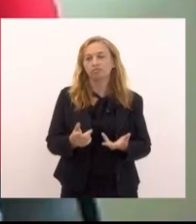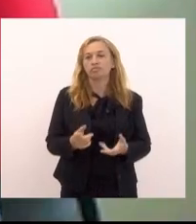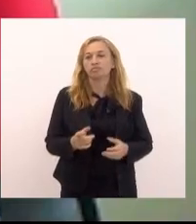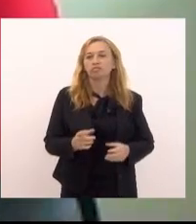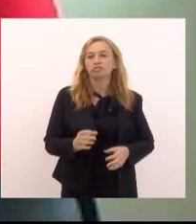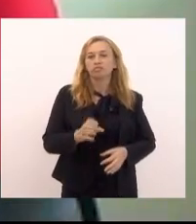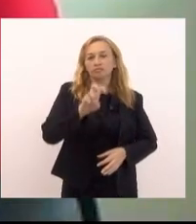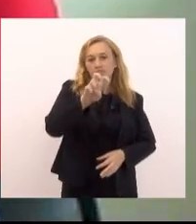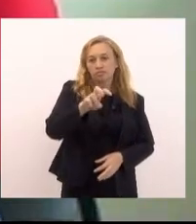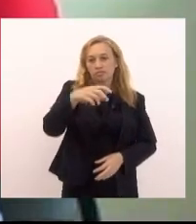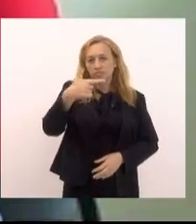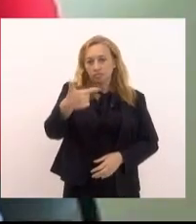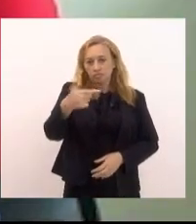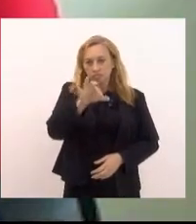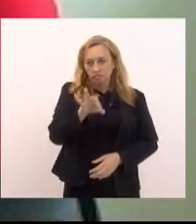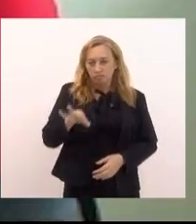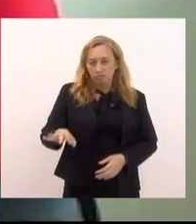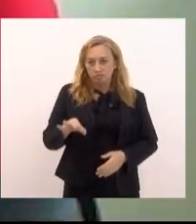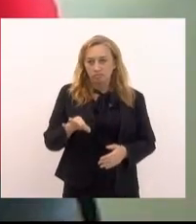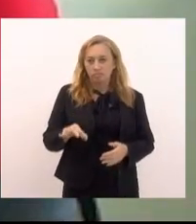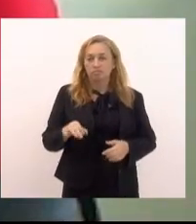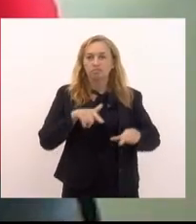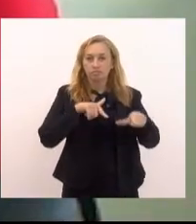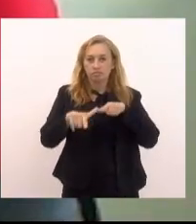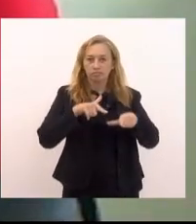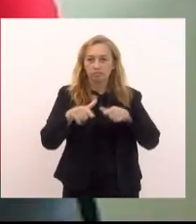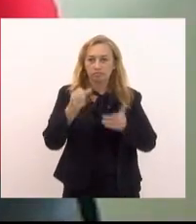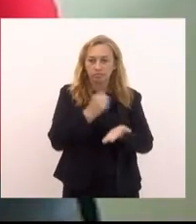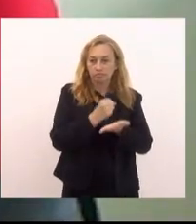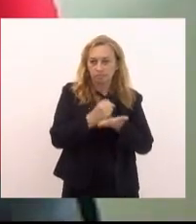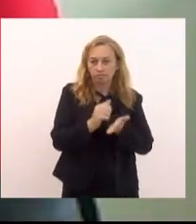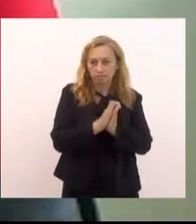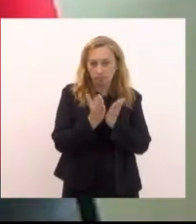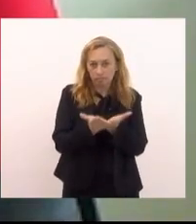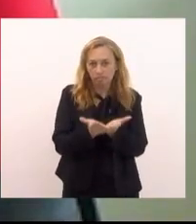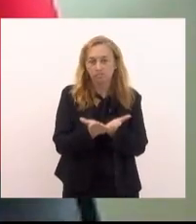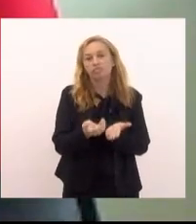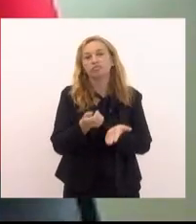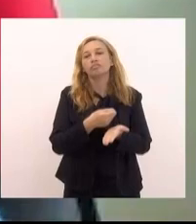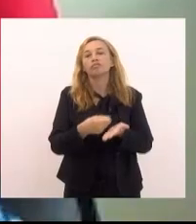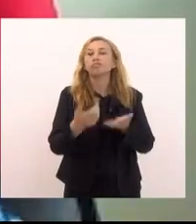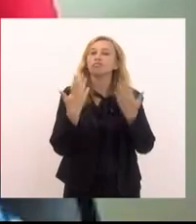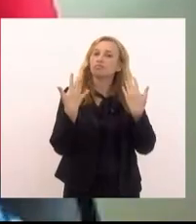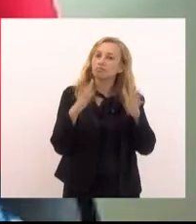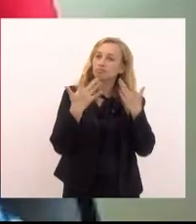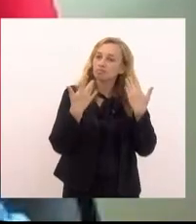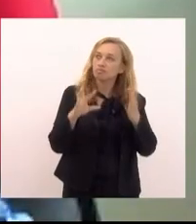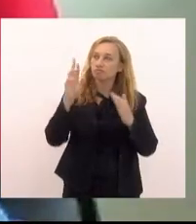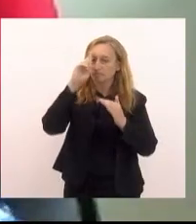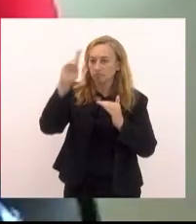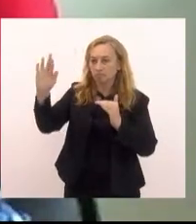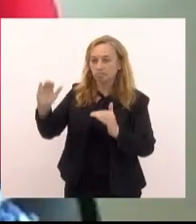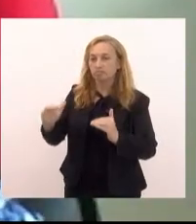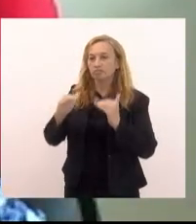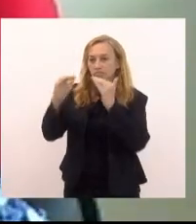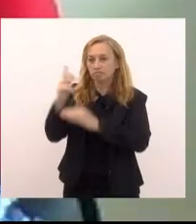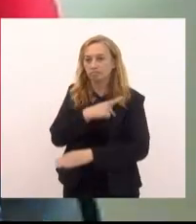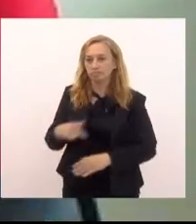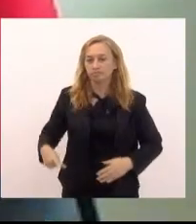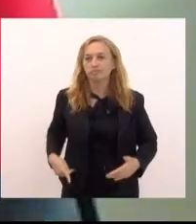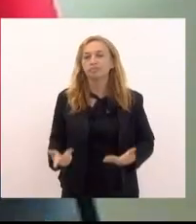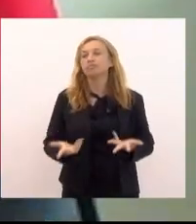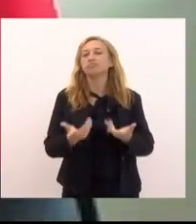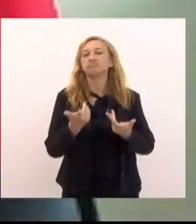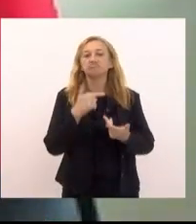garantem 52% dos empregos de carteira assinada. Então, quero aplaudir Vossa Excelência, porque essa iniciativa, sem